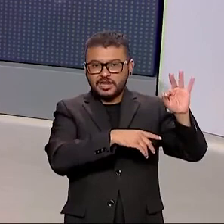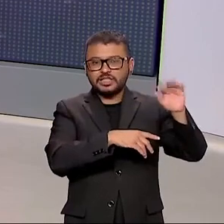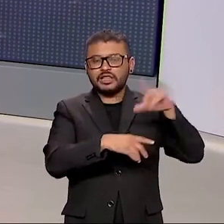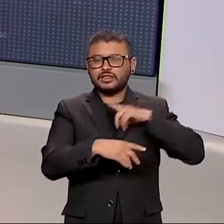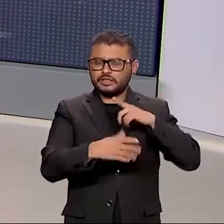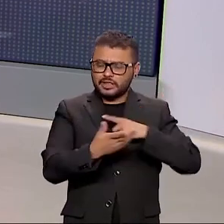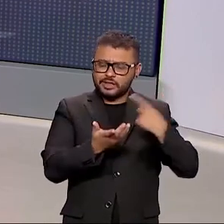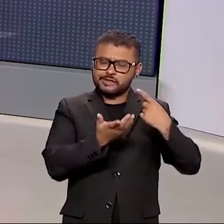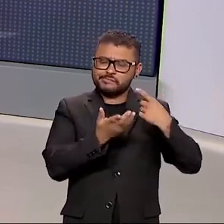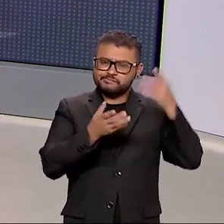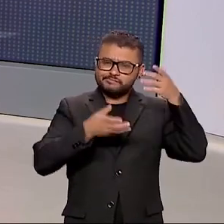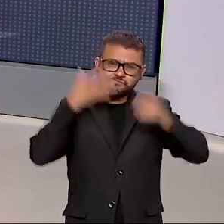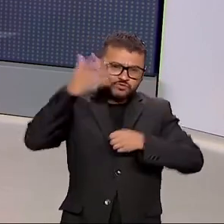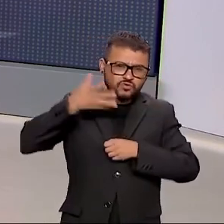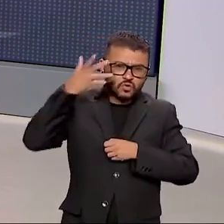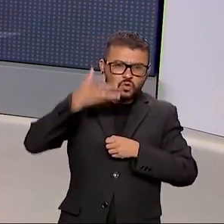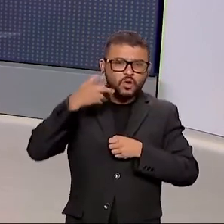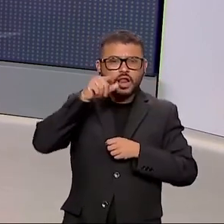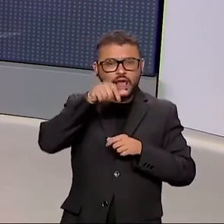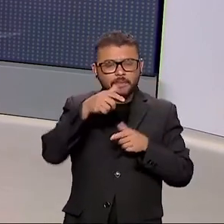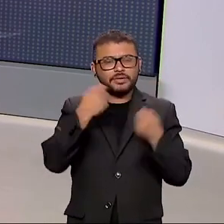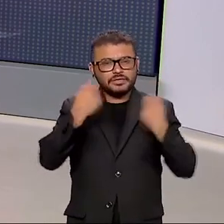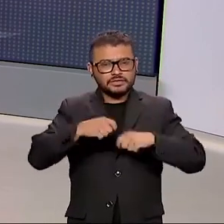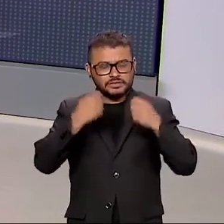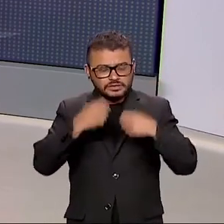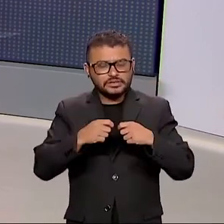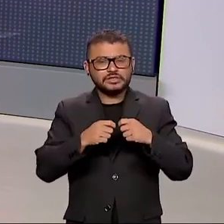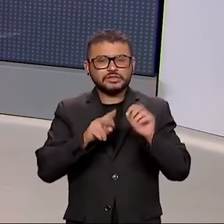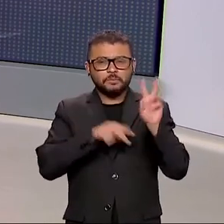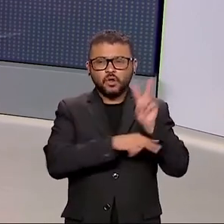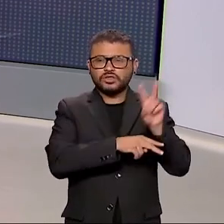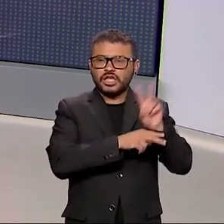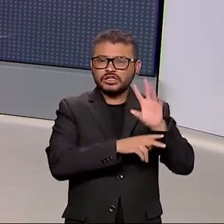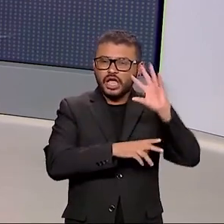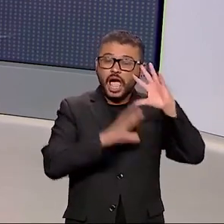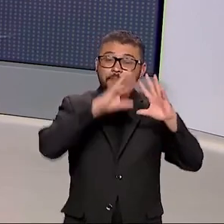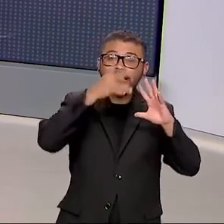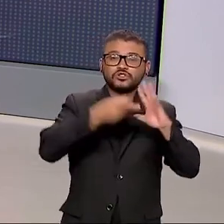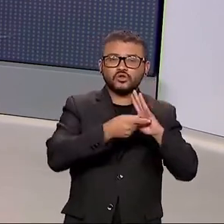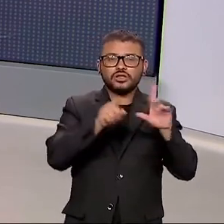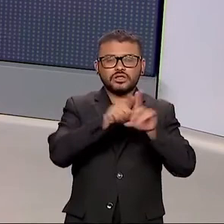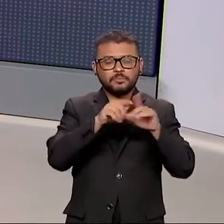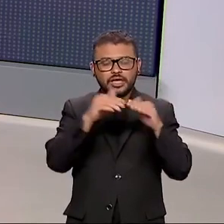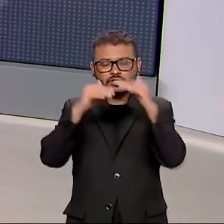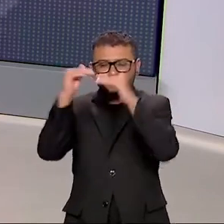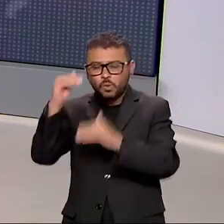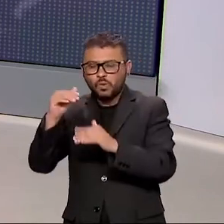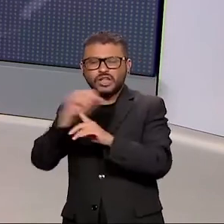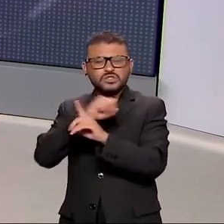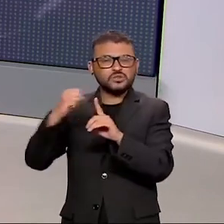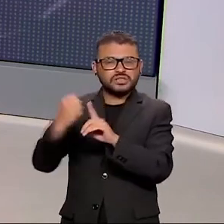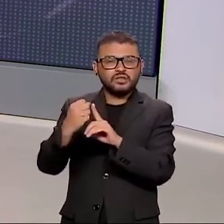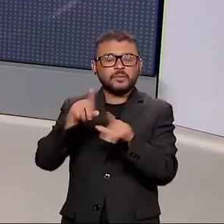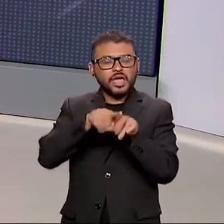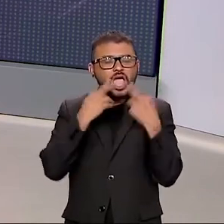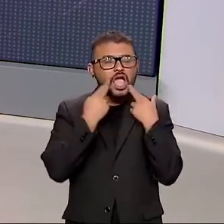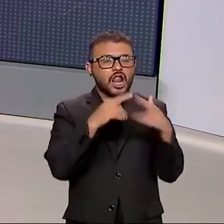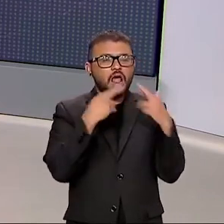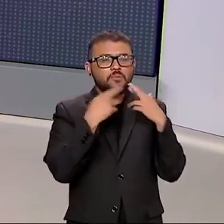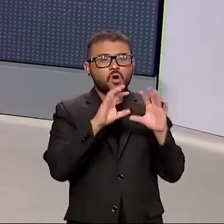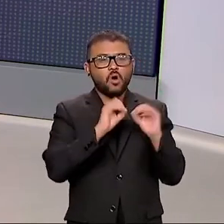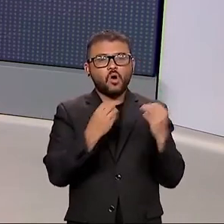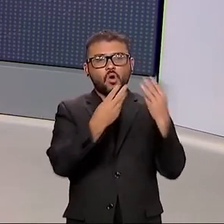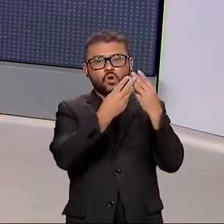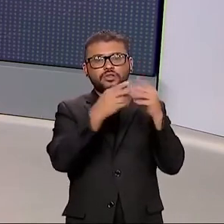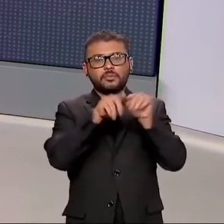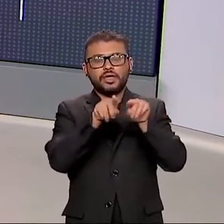na cúpula, o presidente Lula destacou a preservação da Amazônia e a redução das desigualdades sociais e fez críticas à ONU e